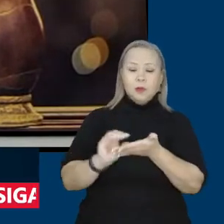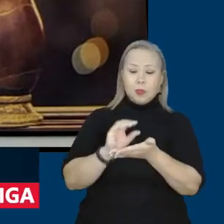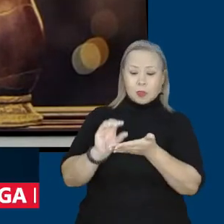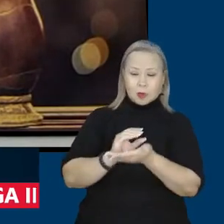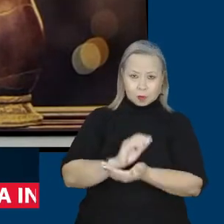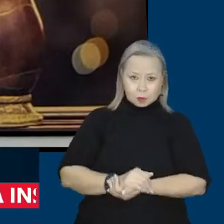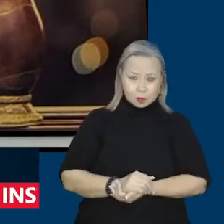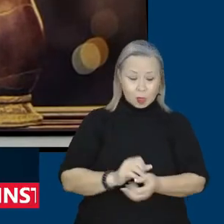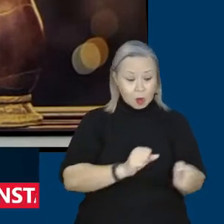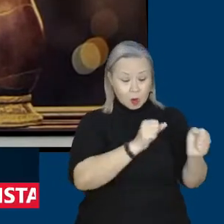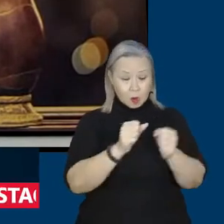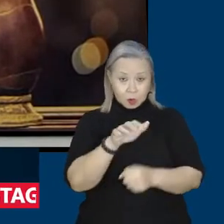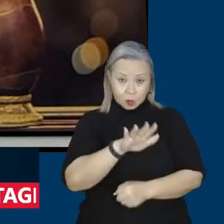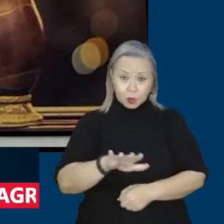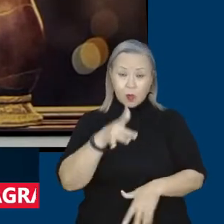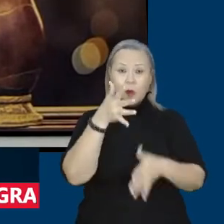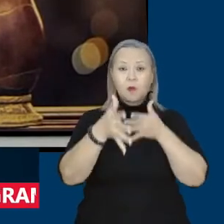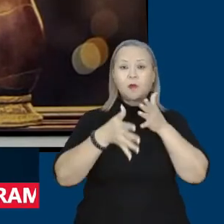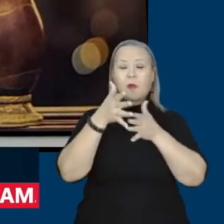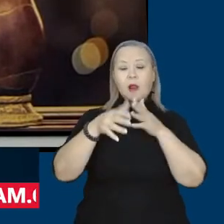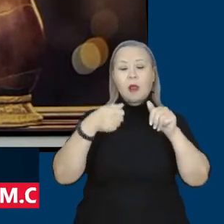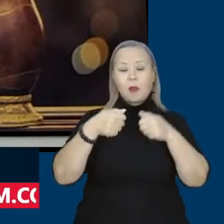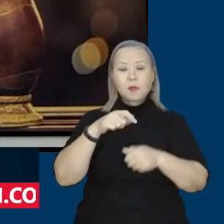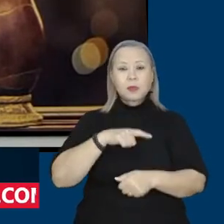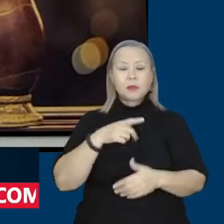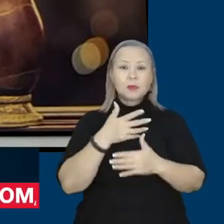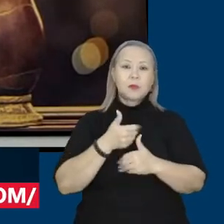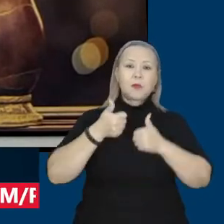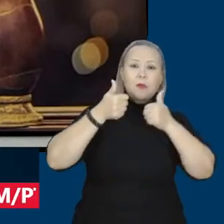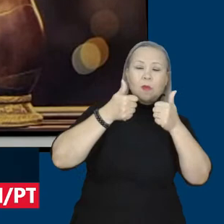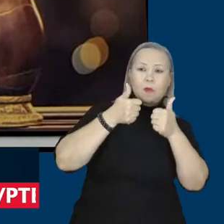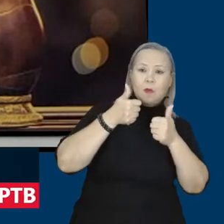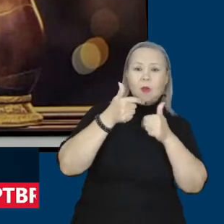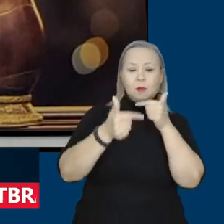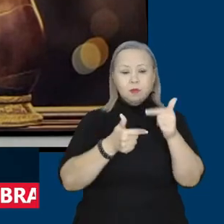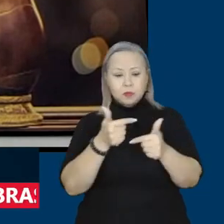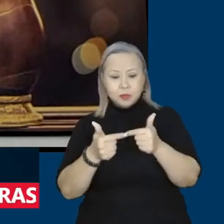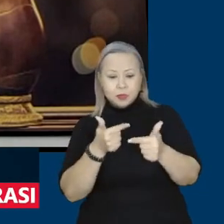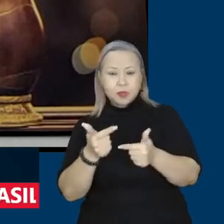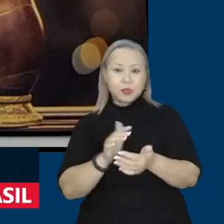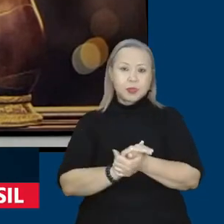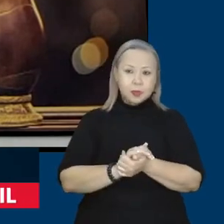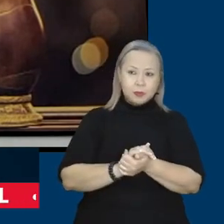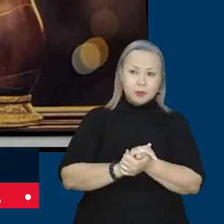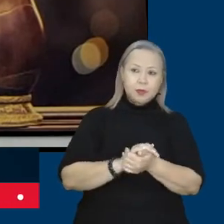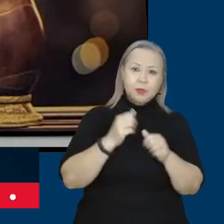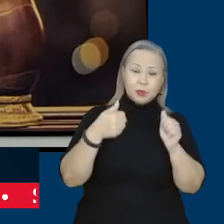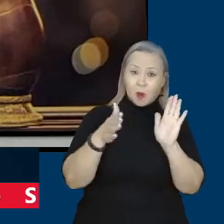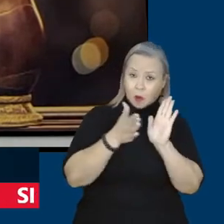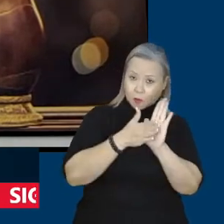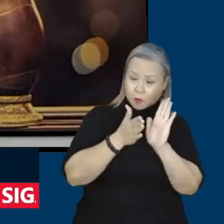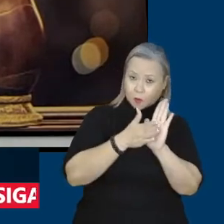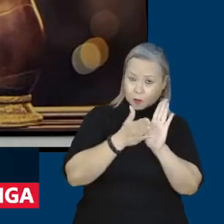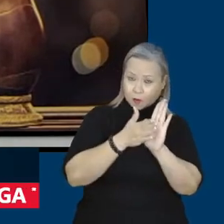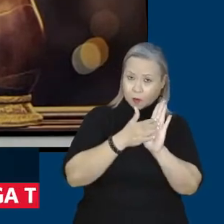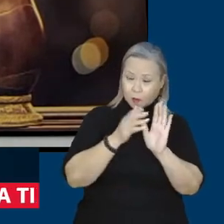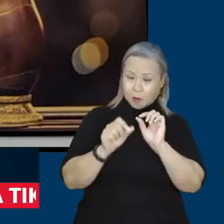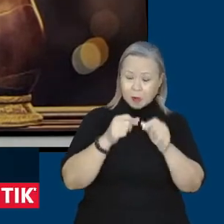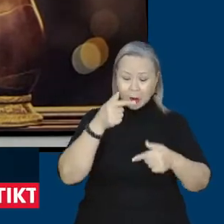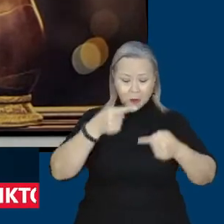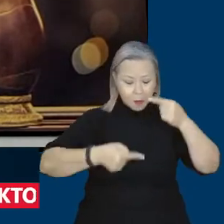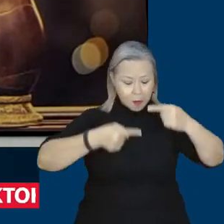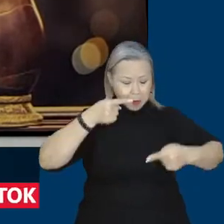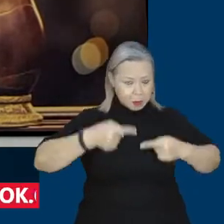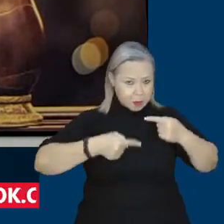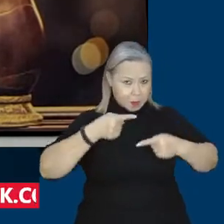todos Falar de que tem que ter melhoria aqui a colar tem também aquela proposta que foi amplamente debatida